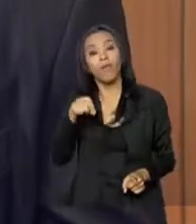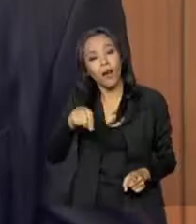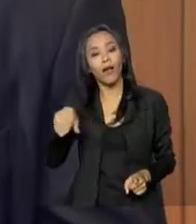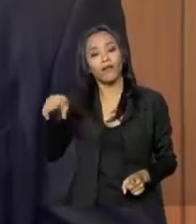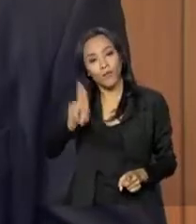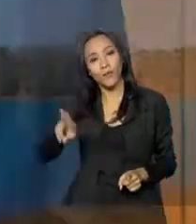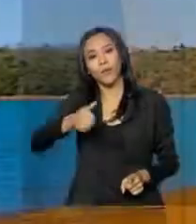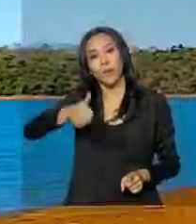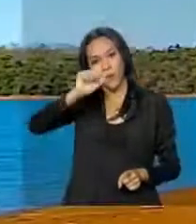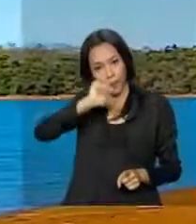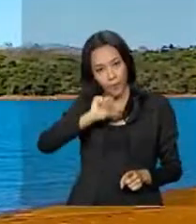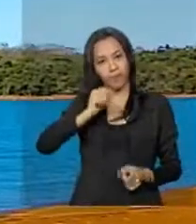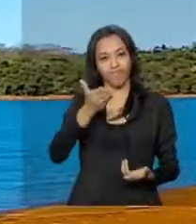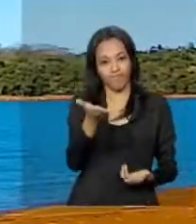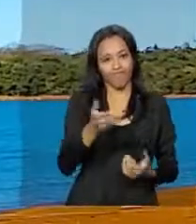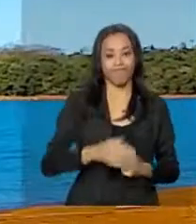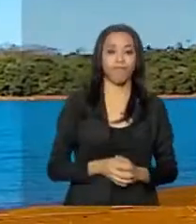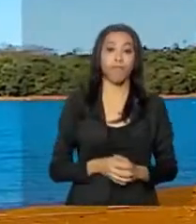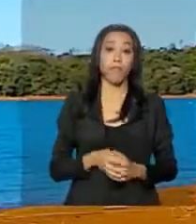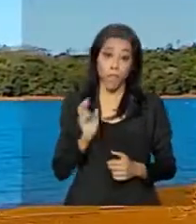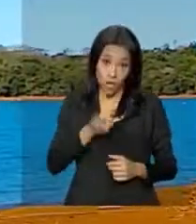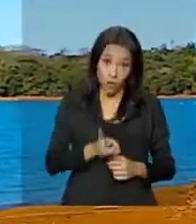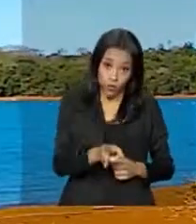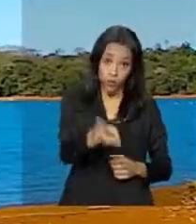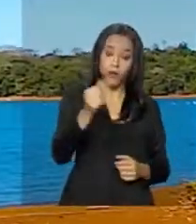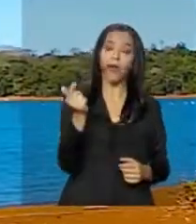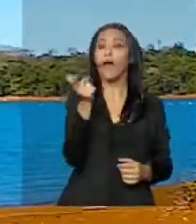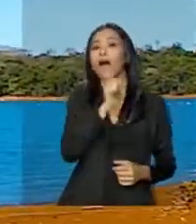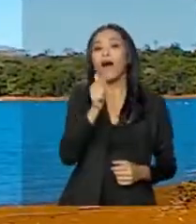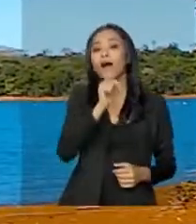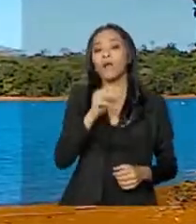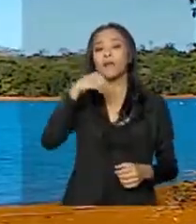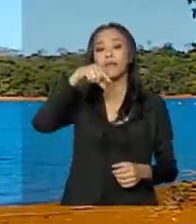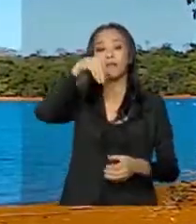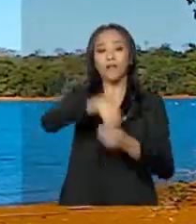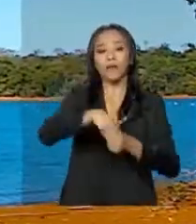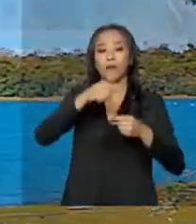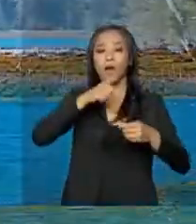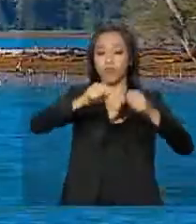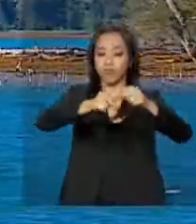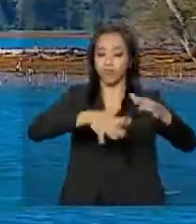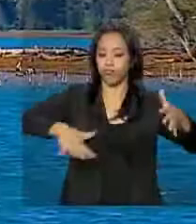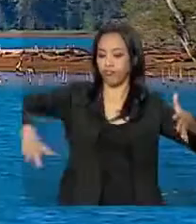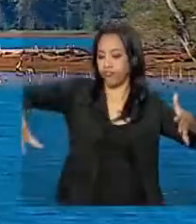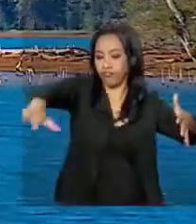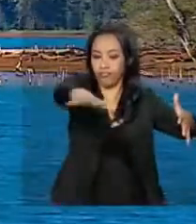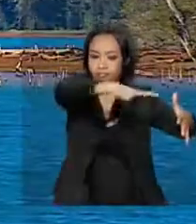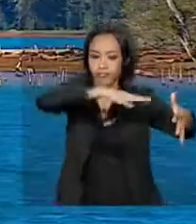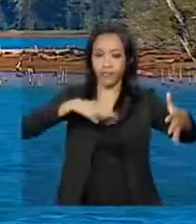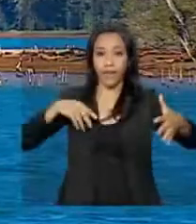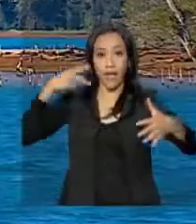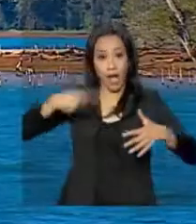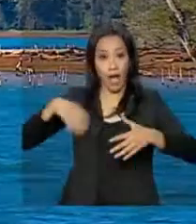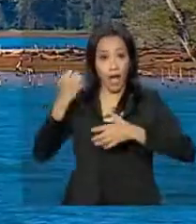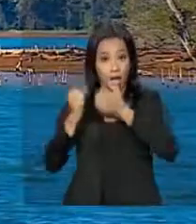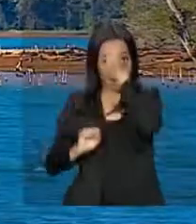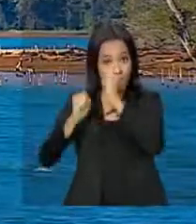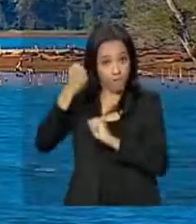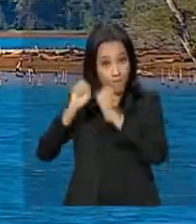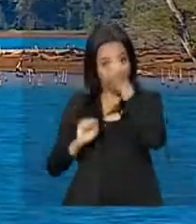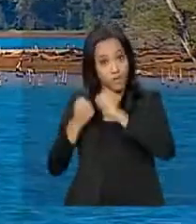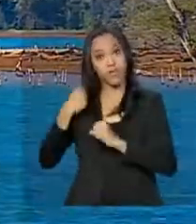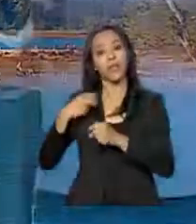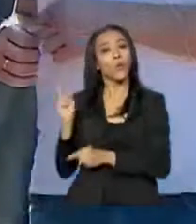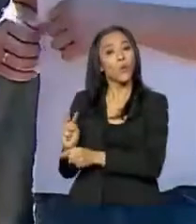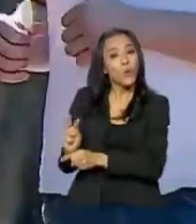consumo humano. E para continuar a ter água no reservatório, Itaipu investe na recuperação de nascentes que